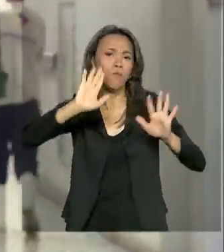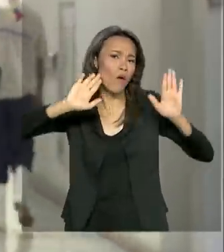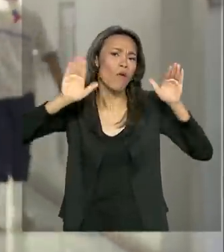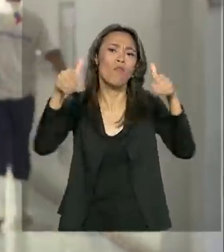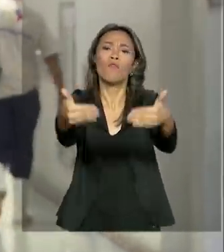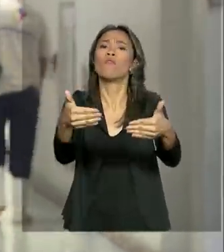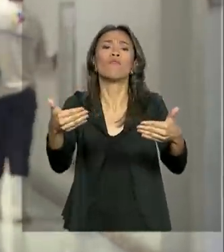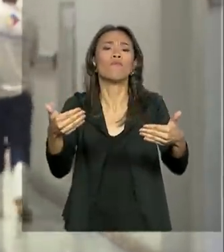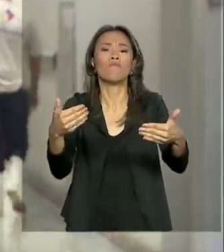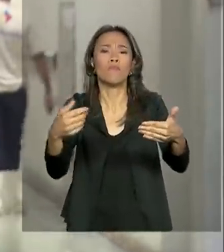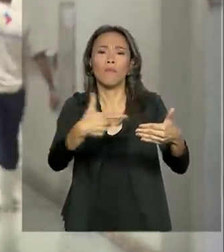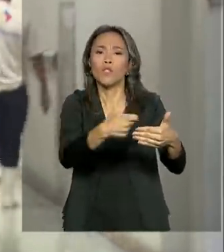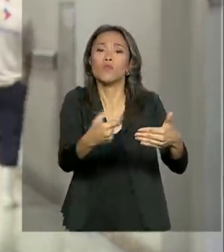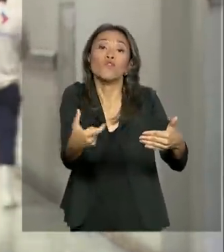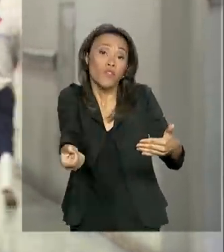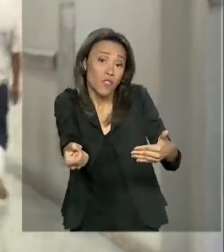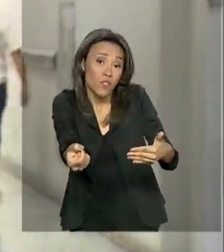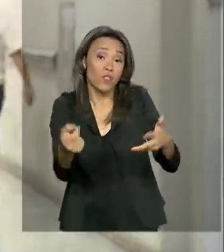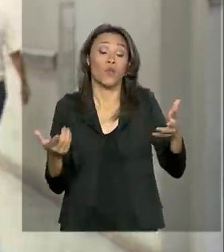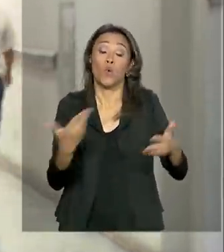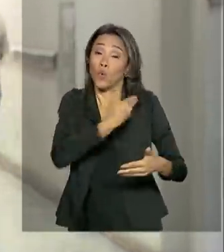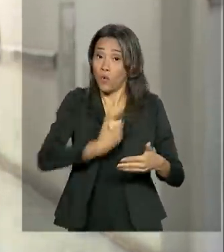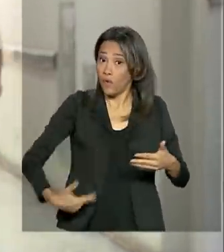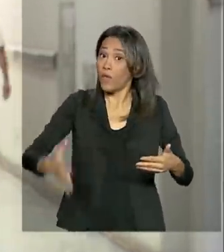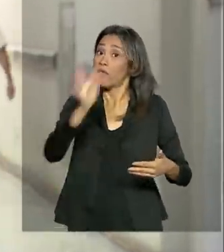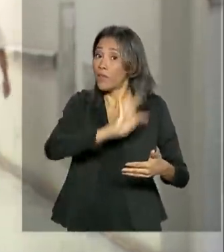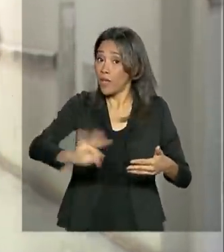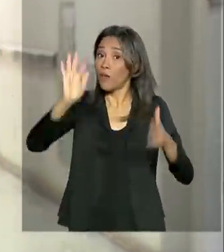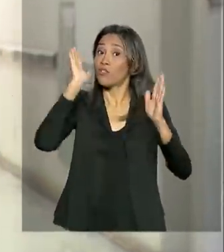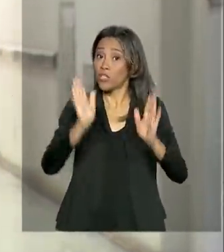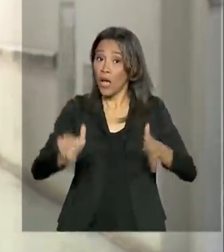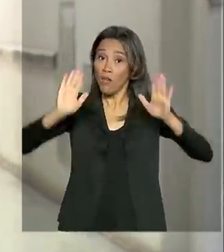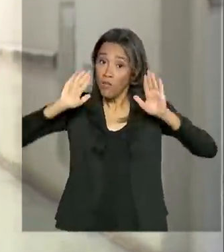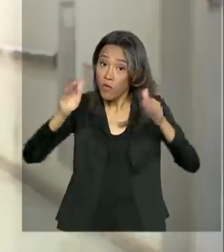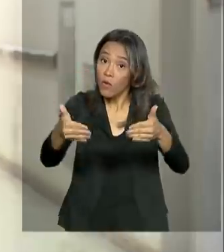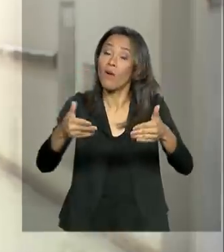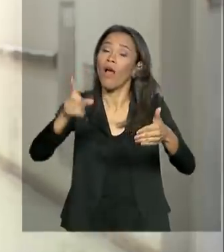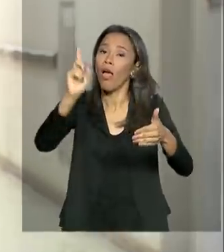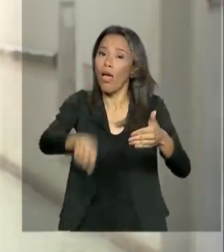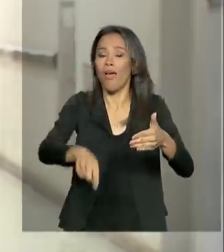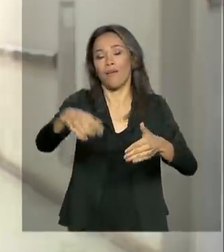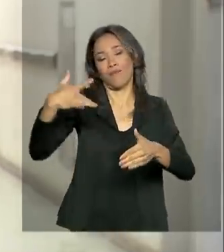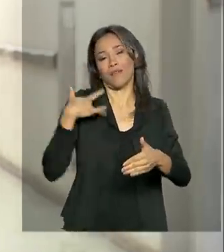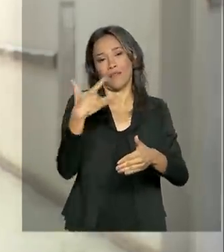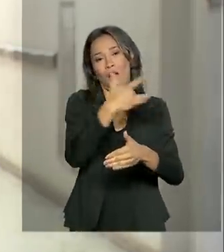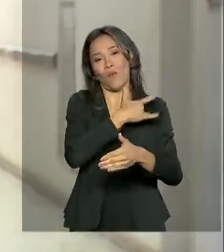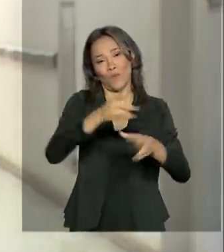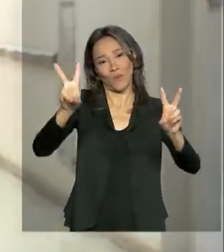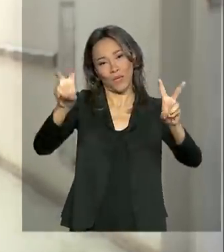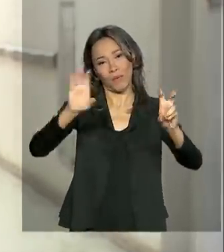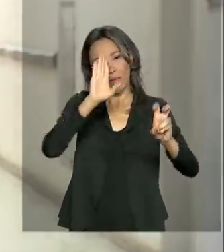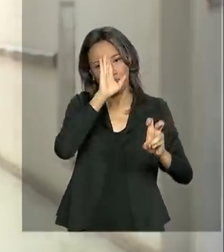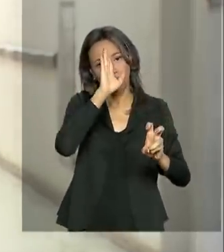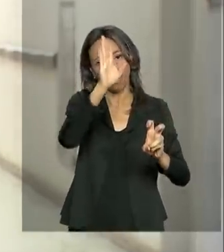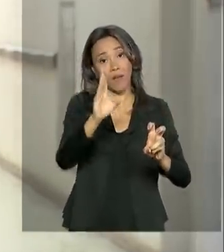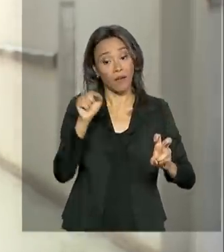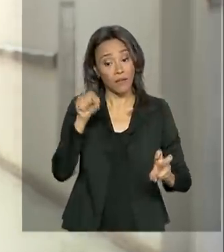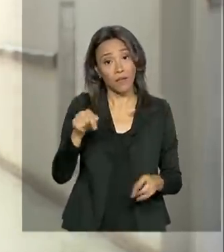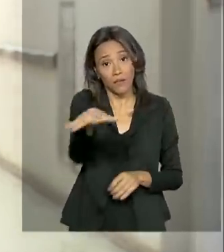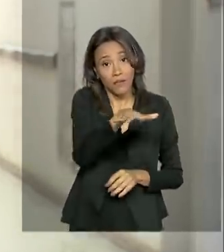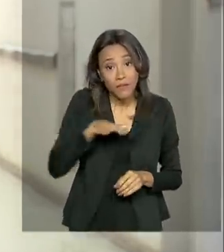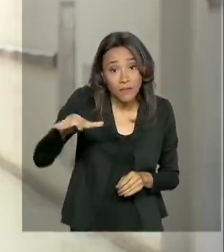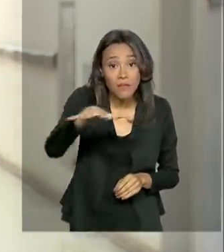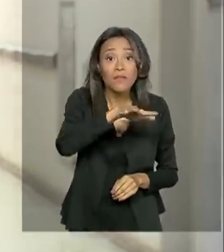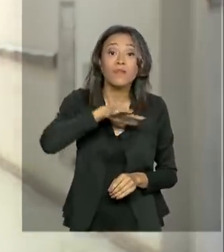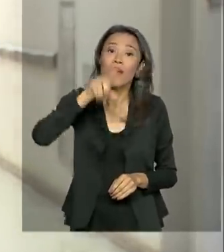pertinho de nascer? O governo federal já destacou que a saúde é um dos principais assuntos a serem tratados. E nessa área, o